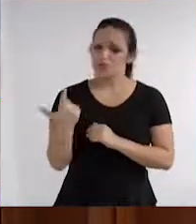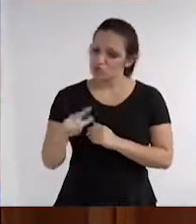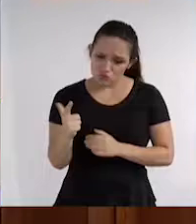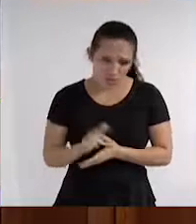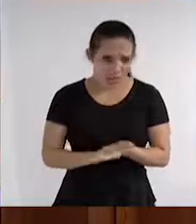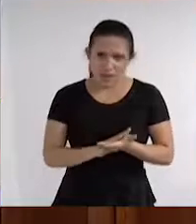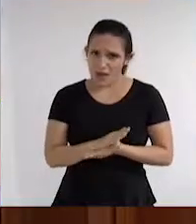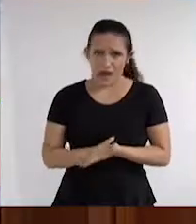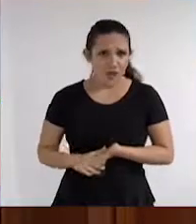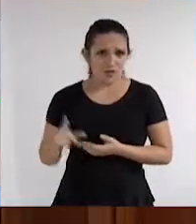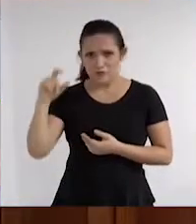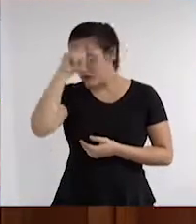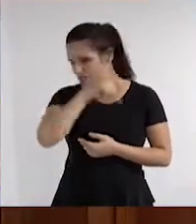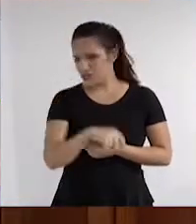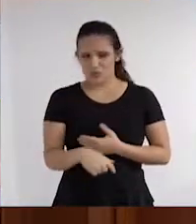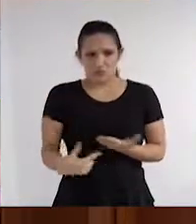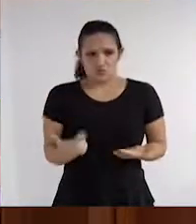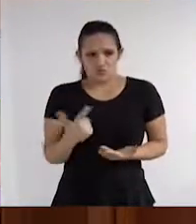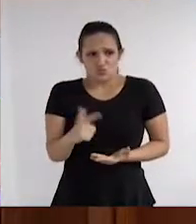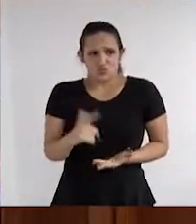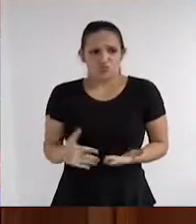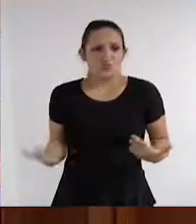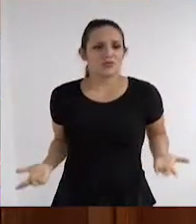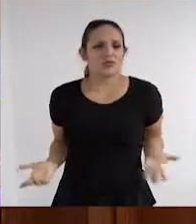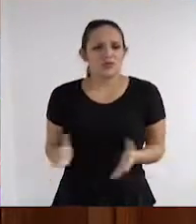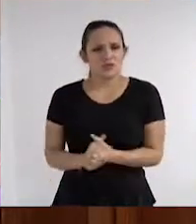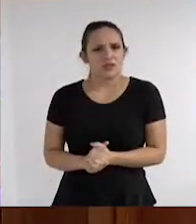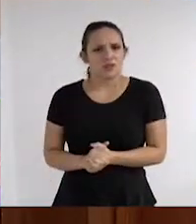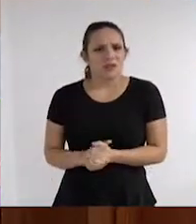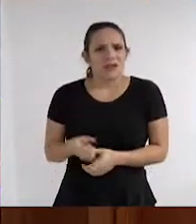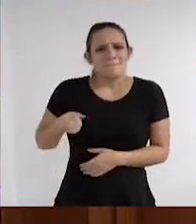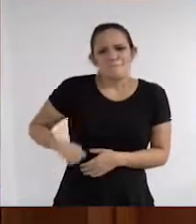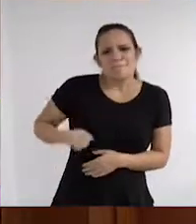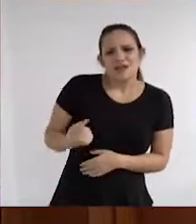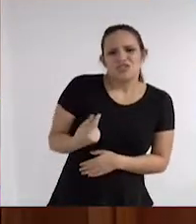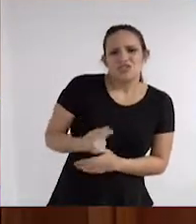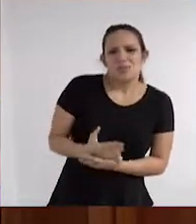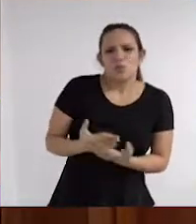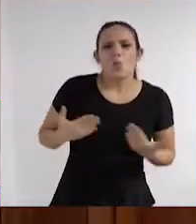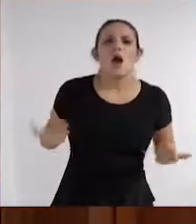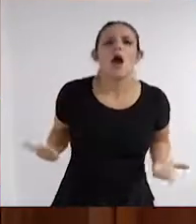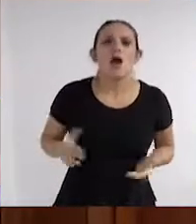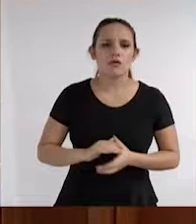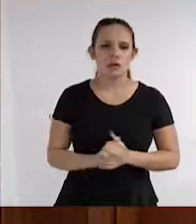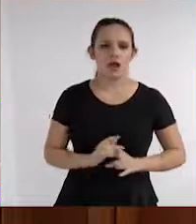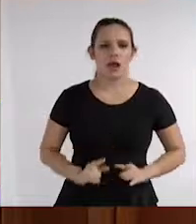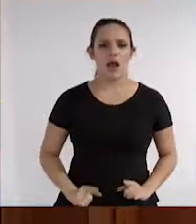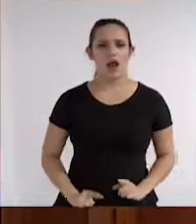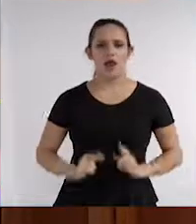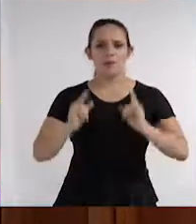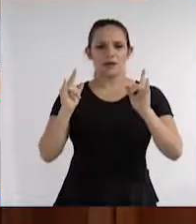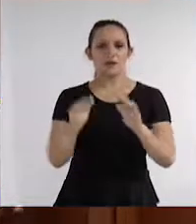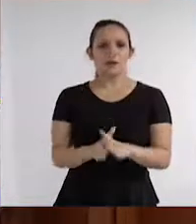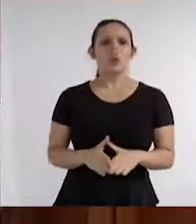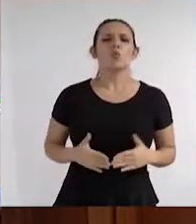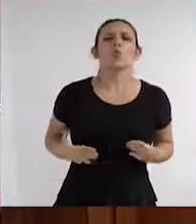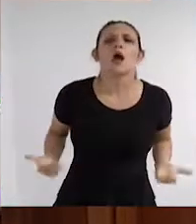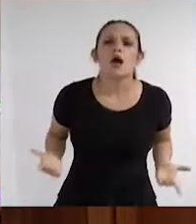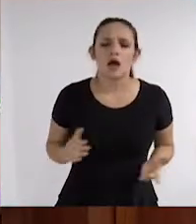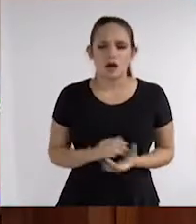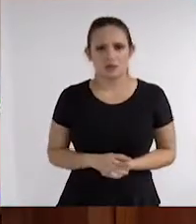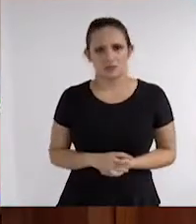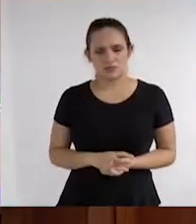uma dificuldade porque não existe. De qual mala de dinheiro que nós estamos falando? De qual apartamento com dinheiro que nós estamos falando?